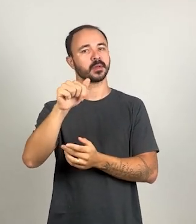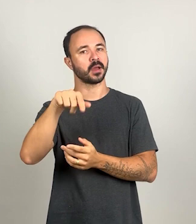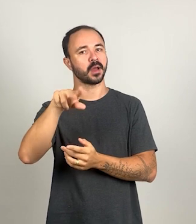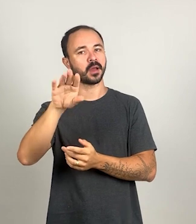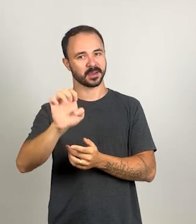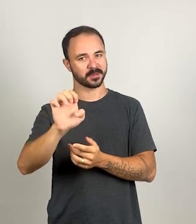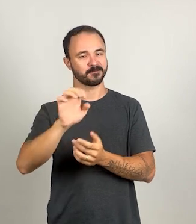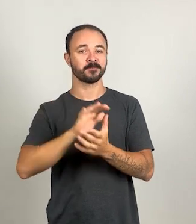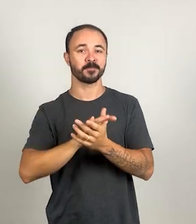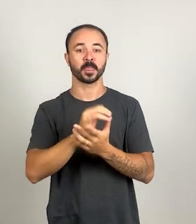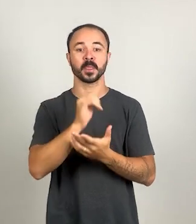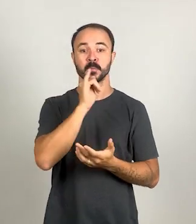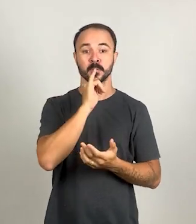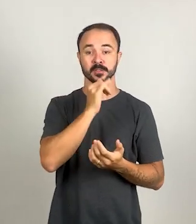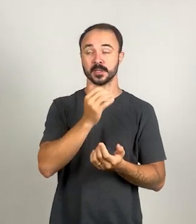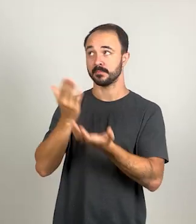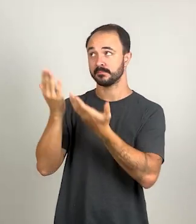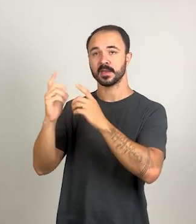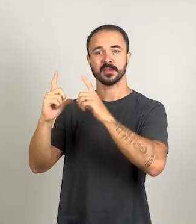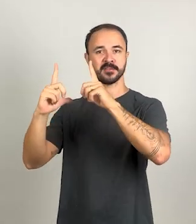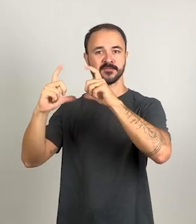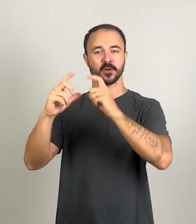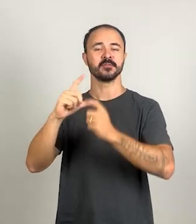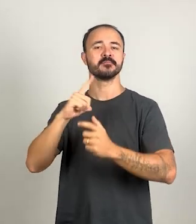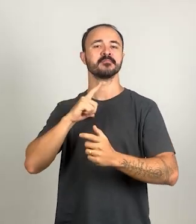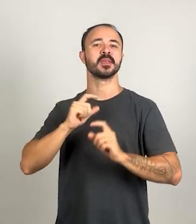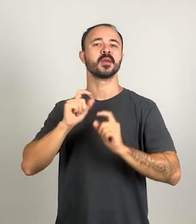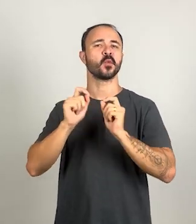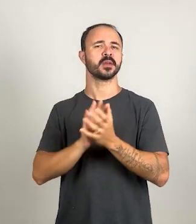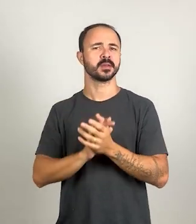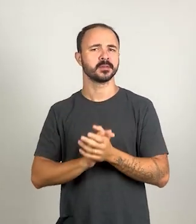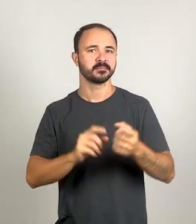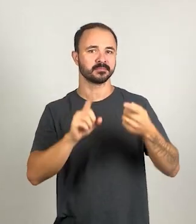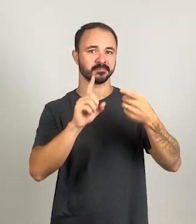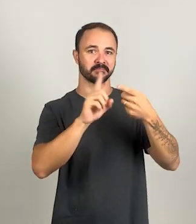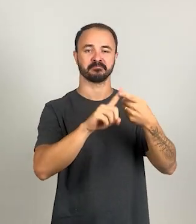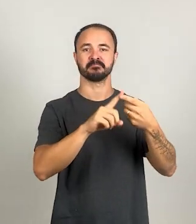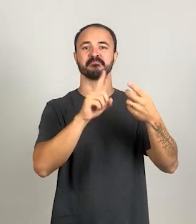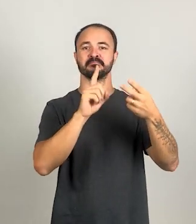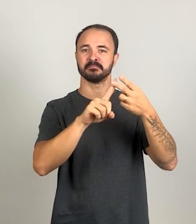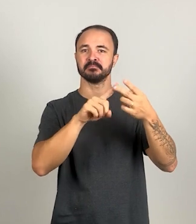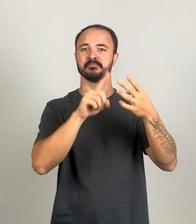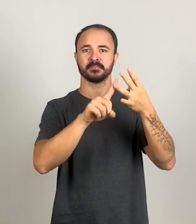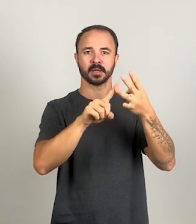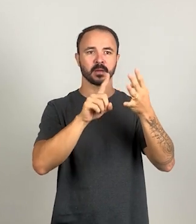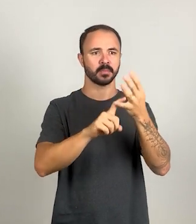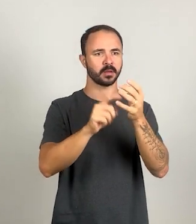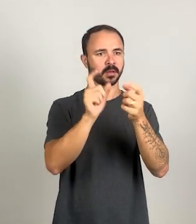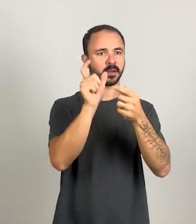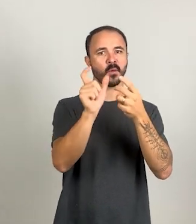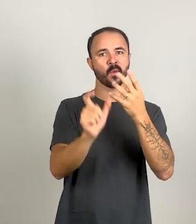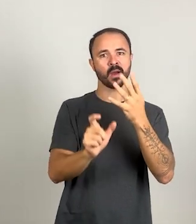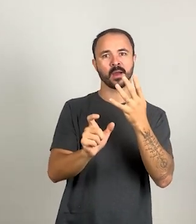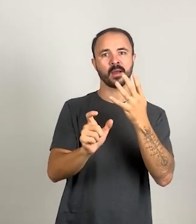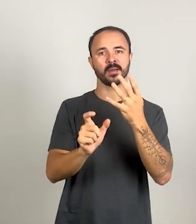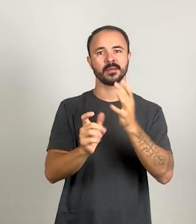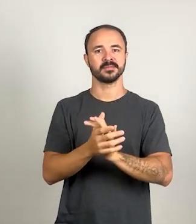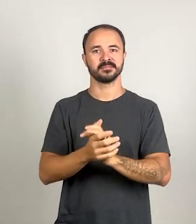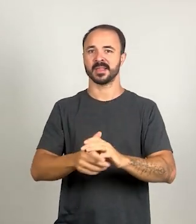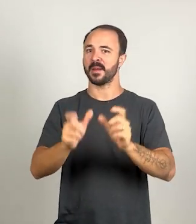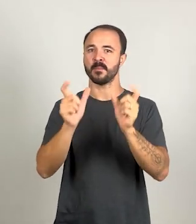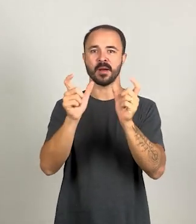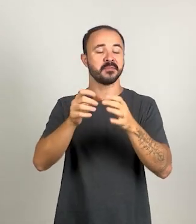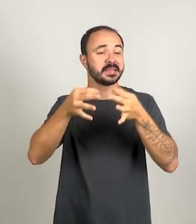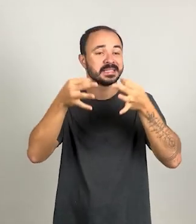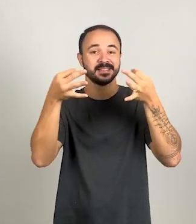por exemplo nesta imagem vemos mandioca aipim ou macaxeira Os três nomes